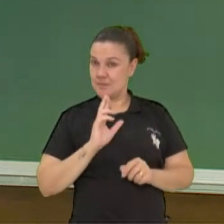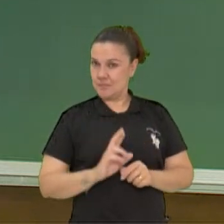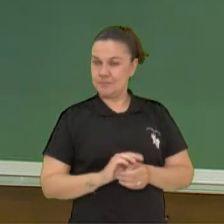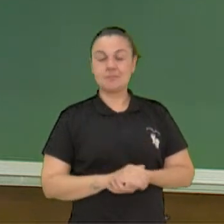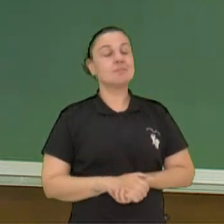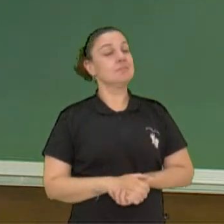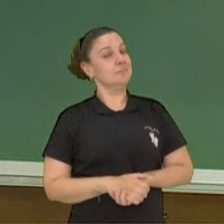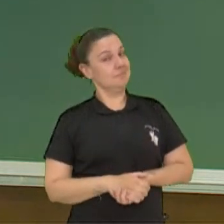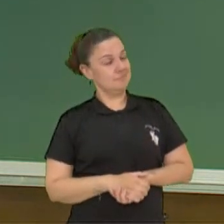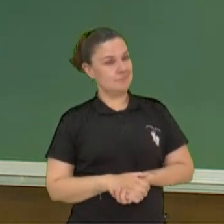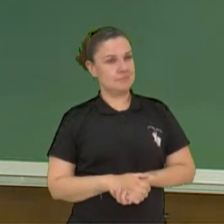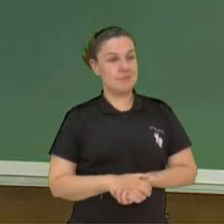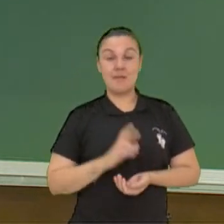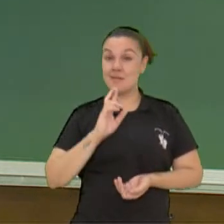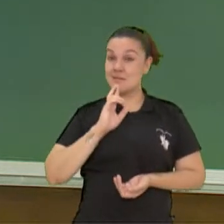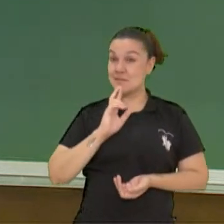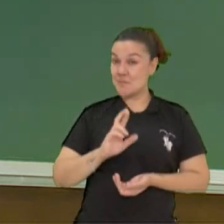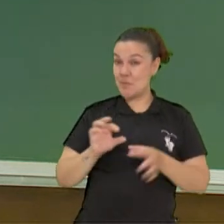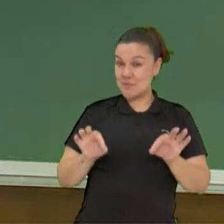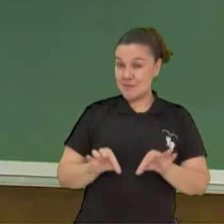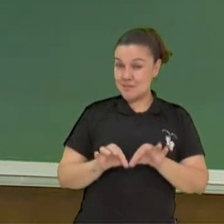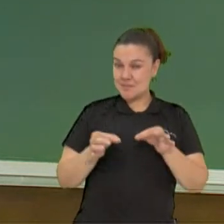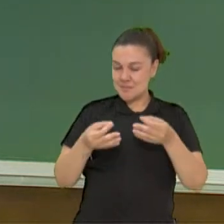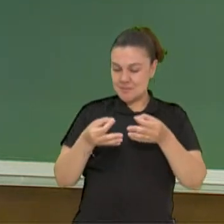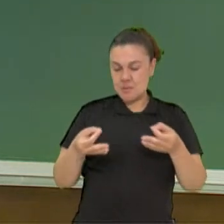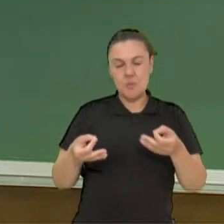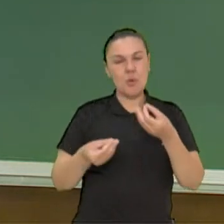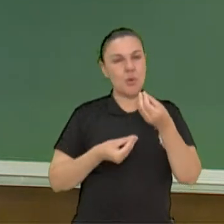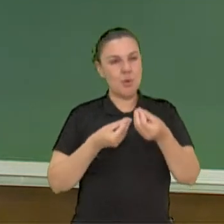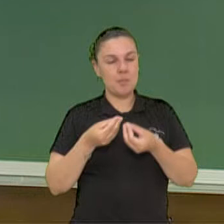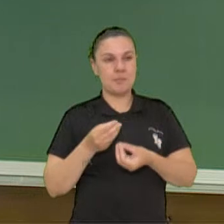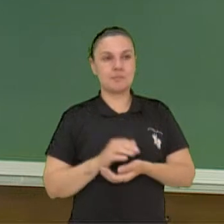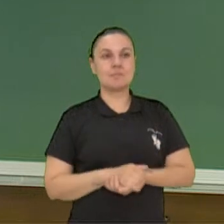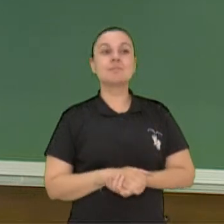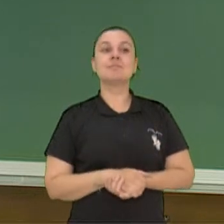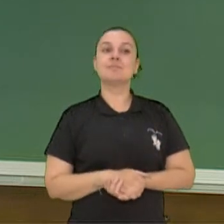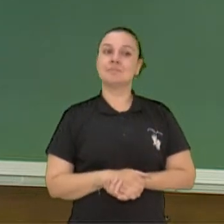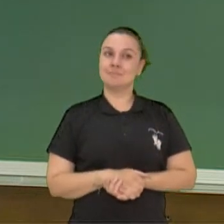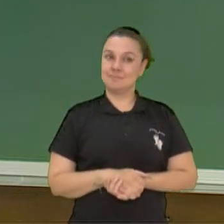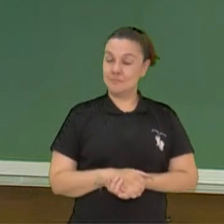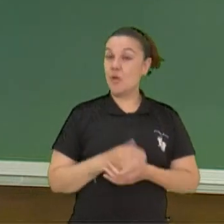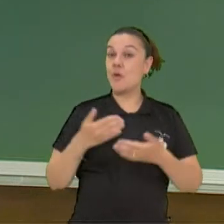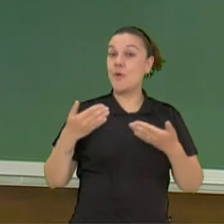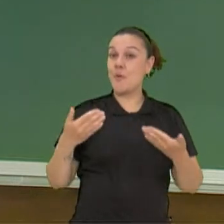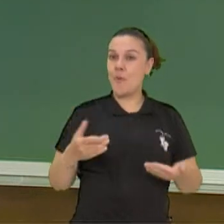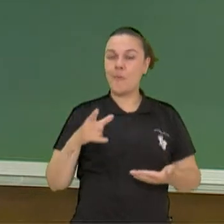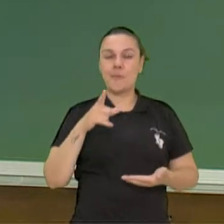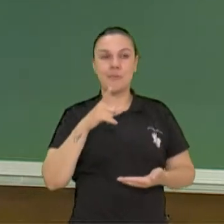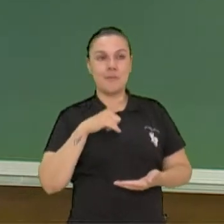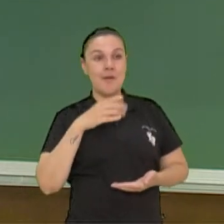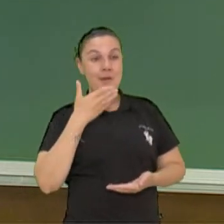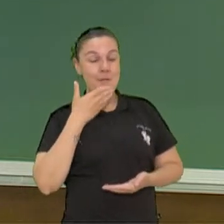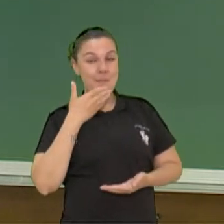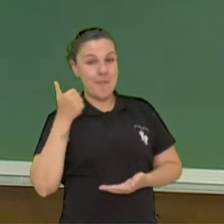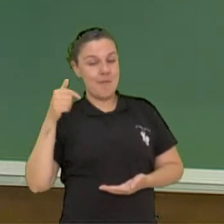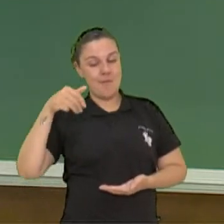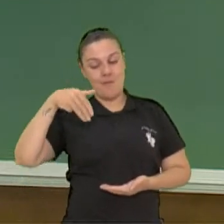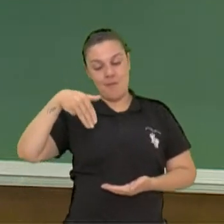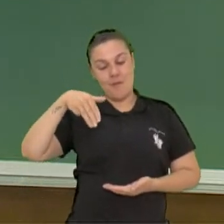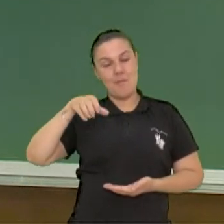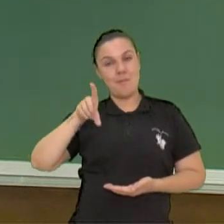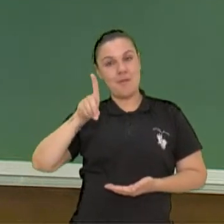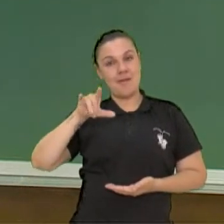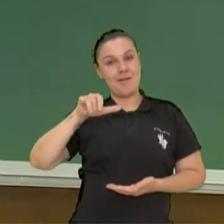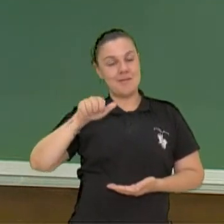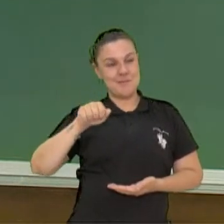Muito bem. Se debruçaram nas resoluções, conseguiram, entenderam o que está sendo pedido no problema e